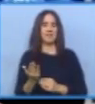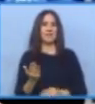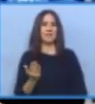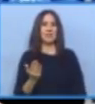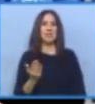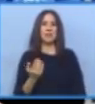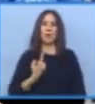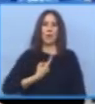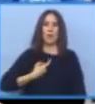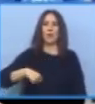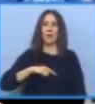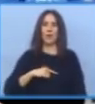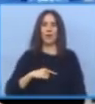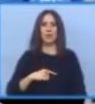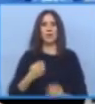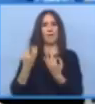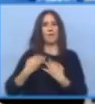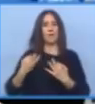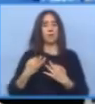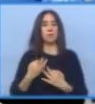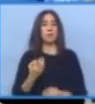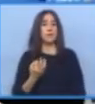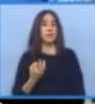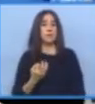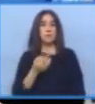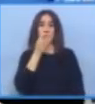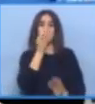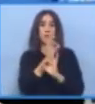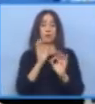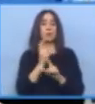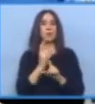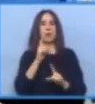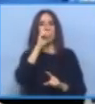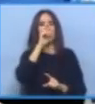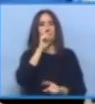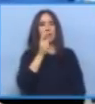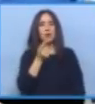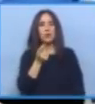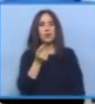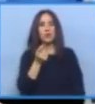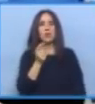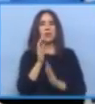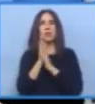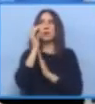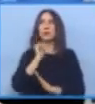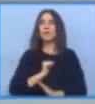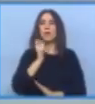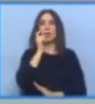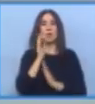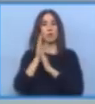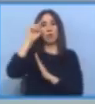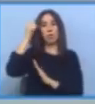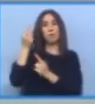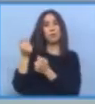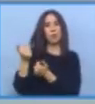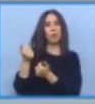que intercede por nós. Isto realmente é maravilhoso, porque nos lembra um pouco também quem é o nosso Deus. Nós de Deus sabemos pouco, sabemos